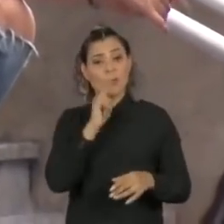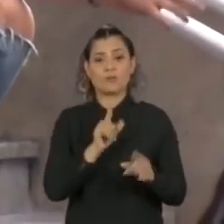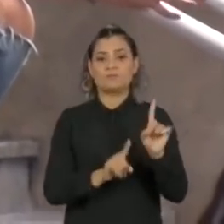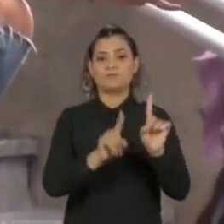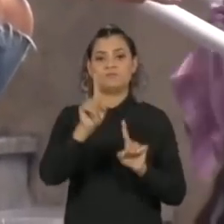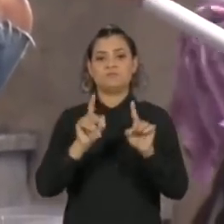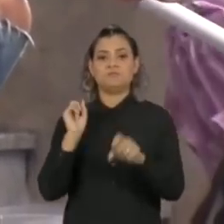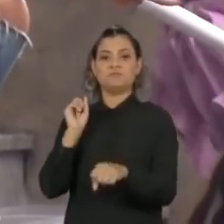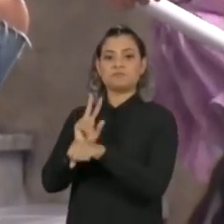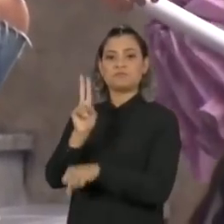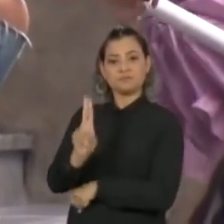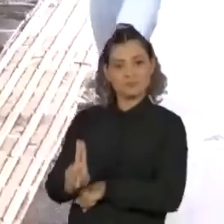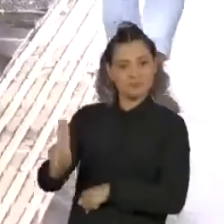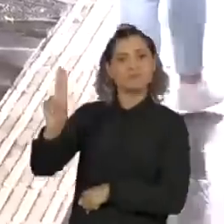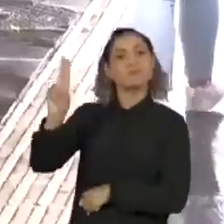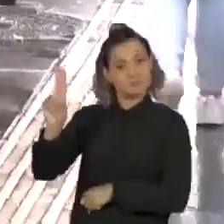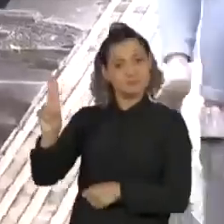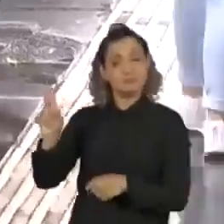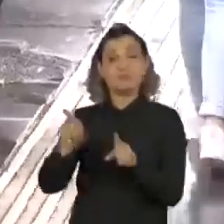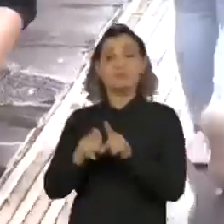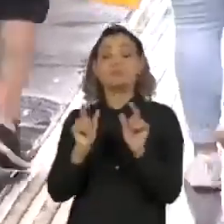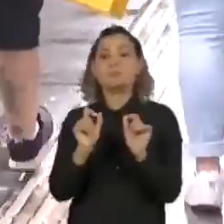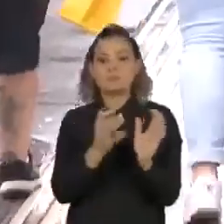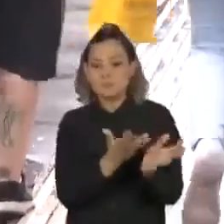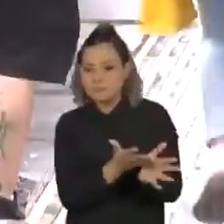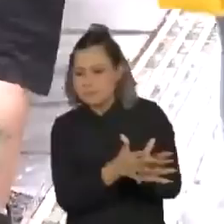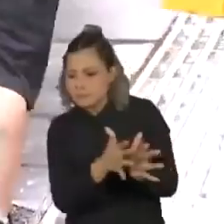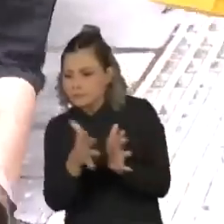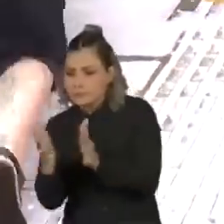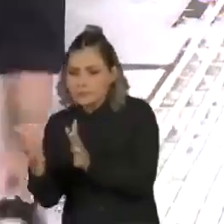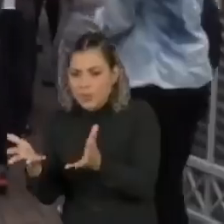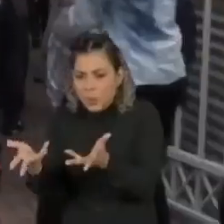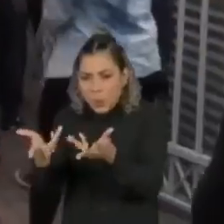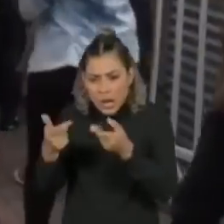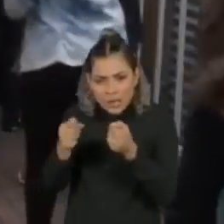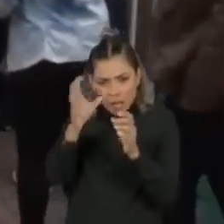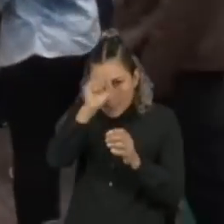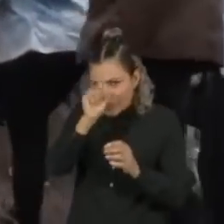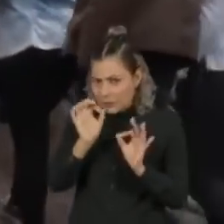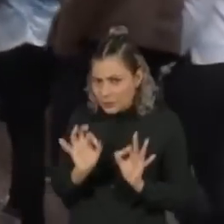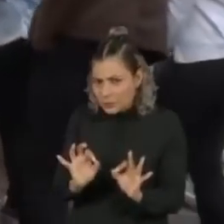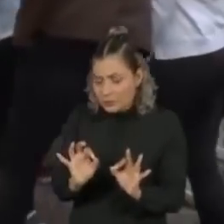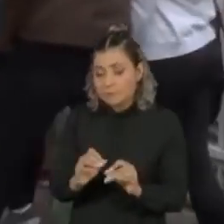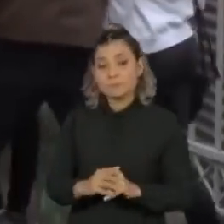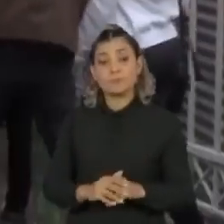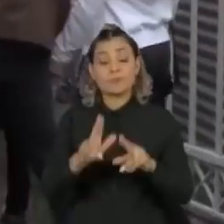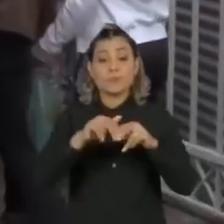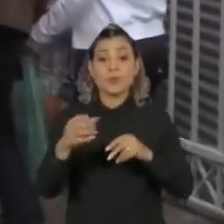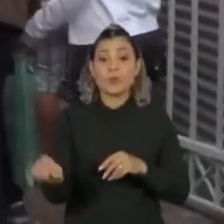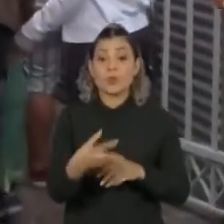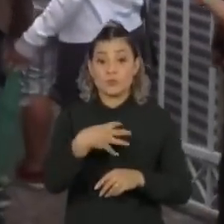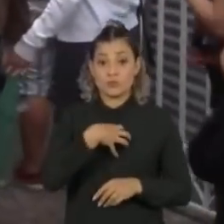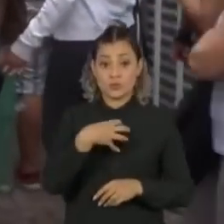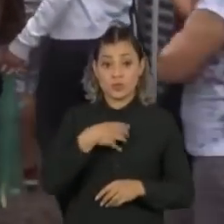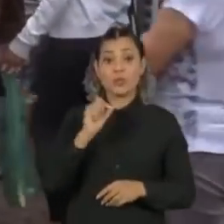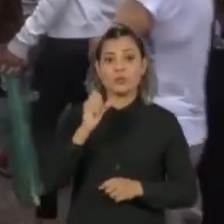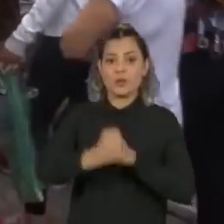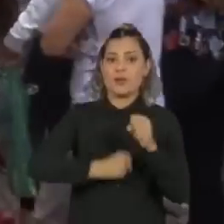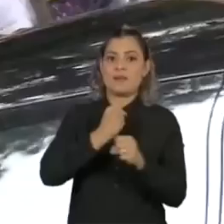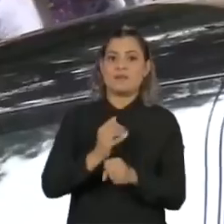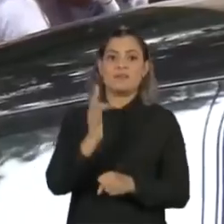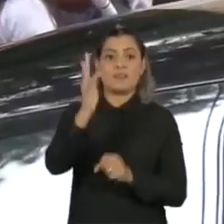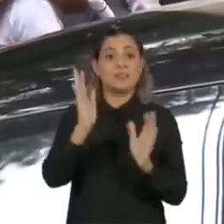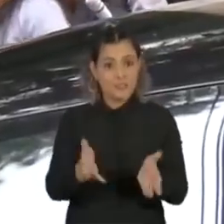uma vaga na universidade e a mensurar a qualidade do aprendizado. A ideia é começar o novo formato da prova já no ano que